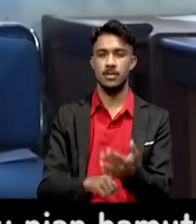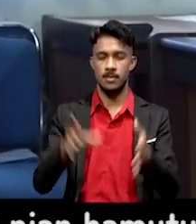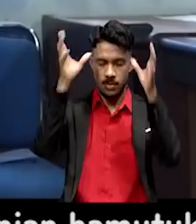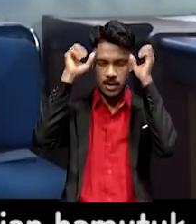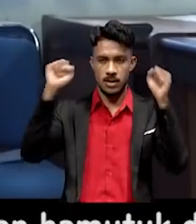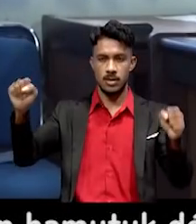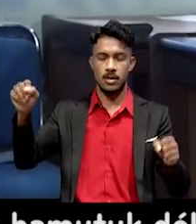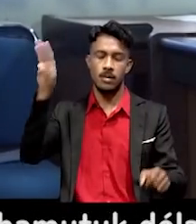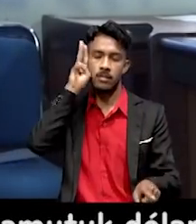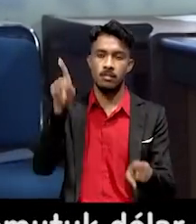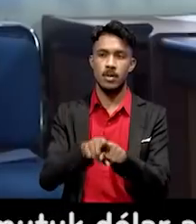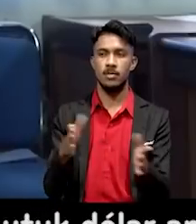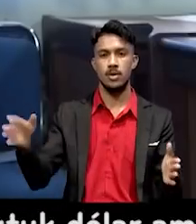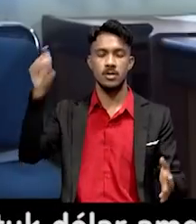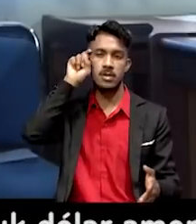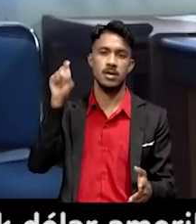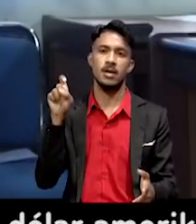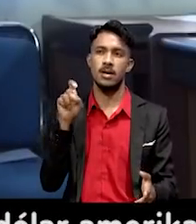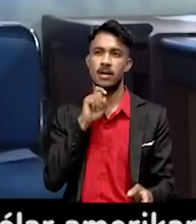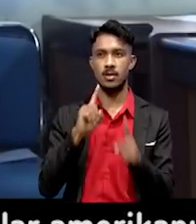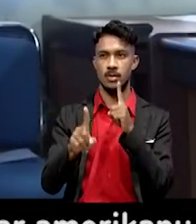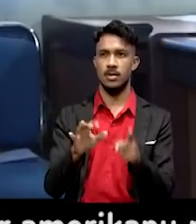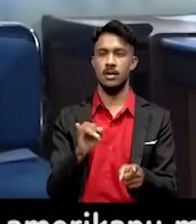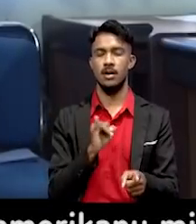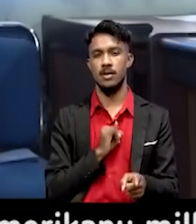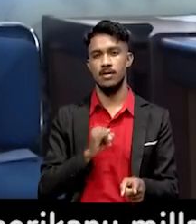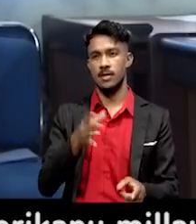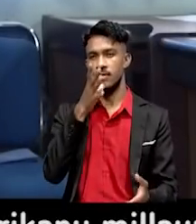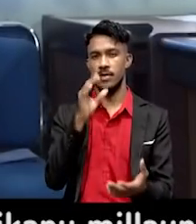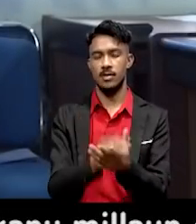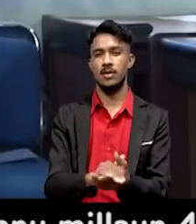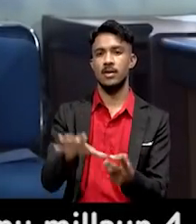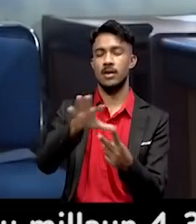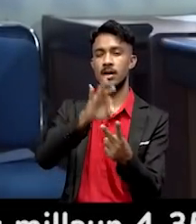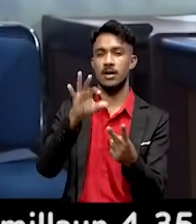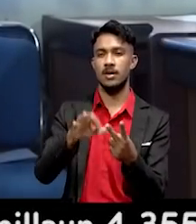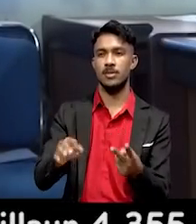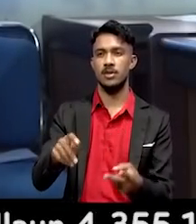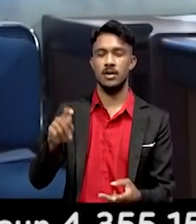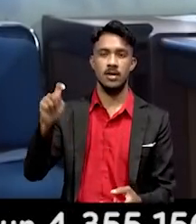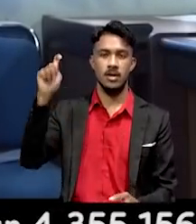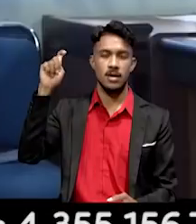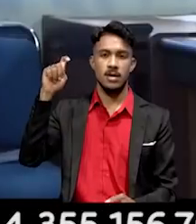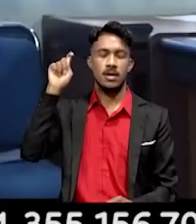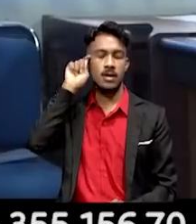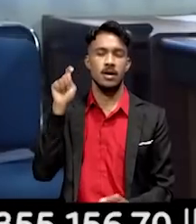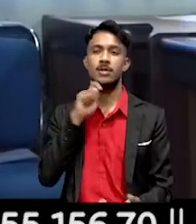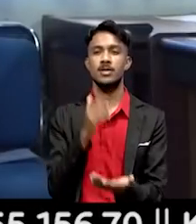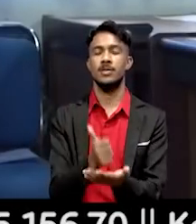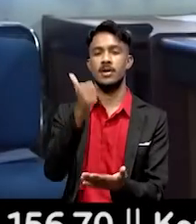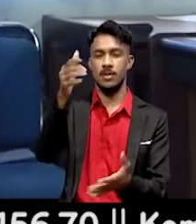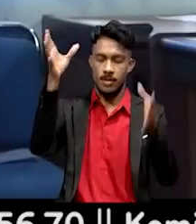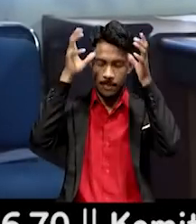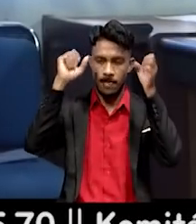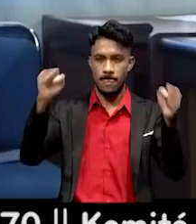sanana tete dia imila hili hau ni feri kuang hili detmos montar semanang ia presidente da republika ne